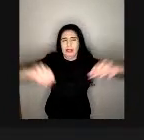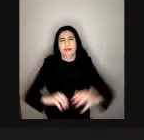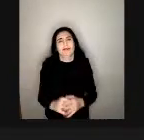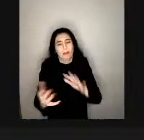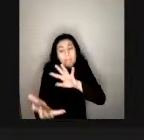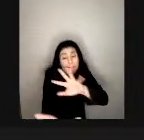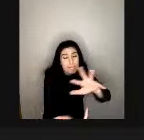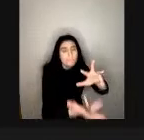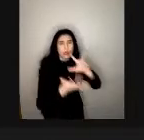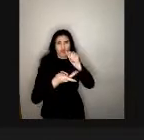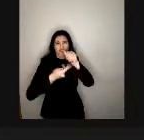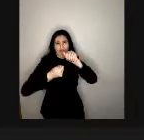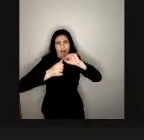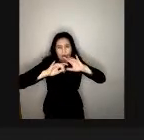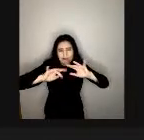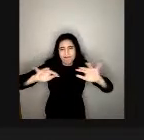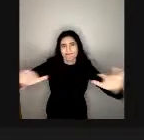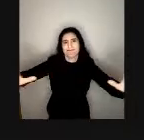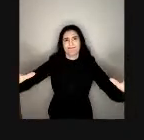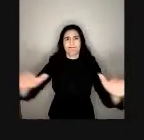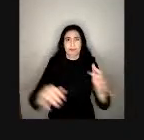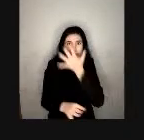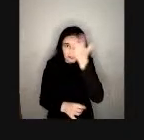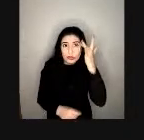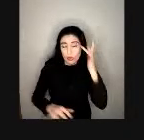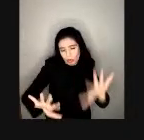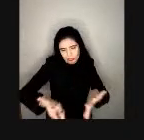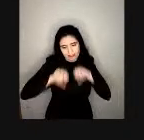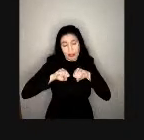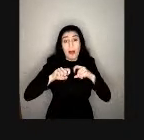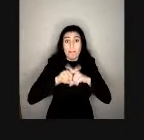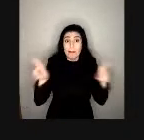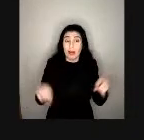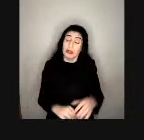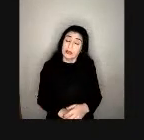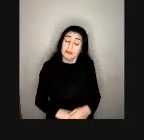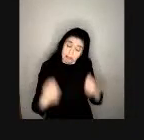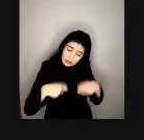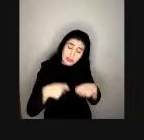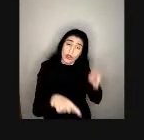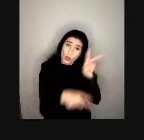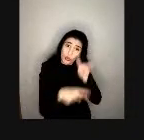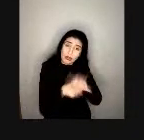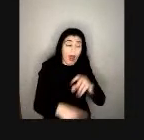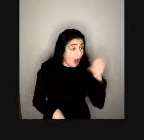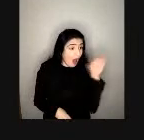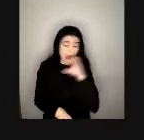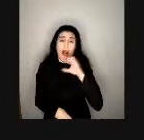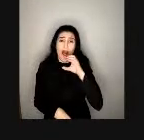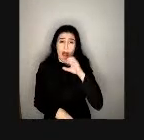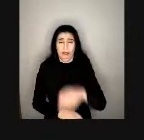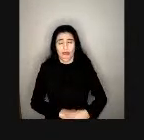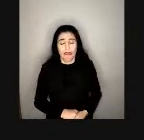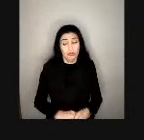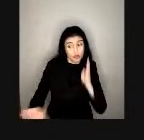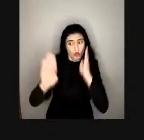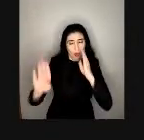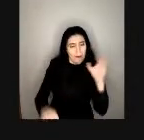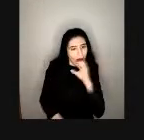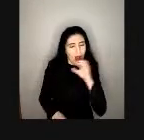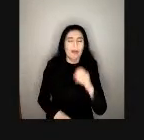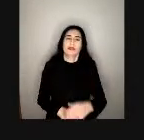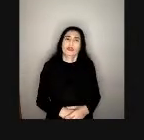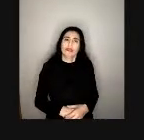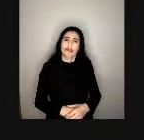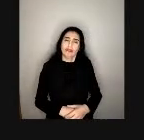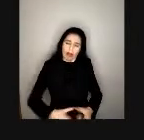mundial, aliás, você saber tratar logo desde o início. Se você trata desde o início, as suas chances de cura são muito